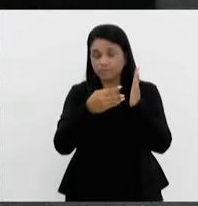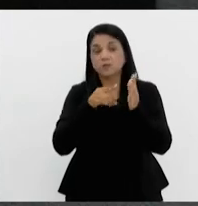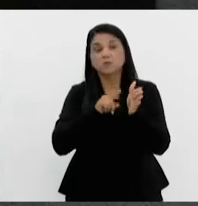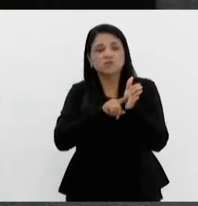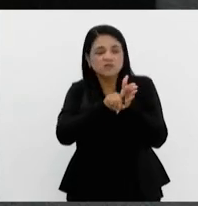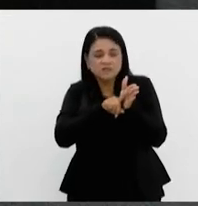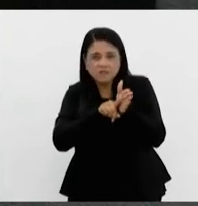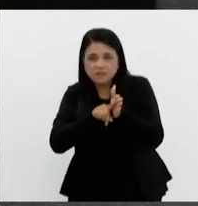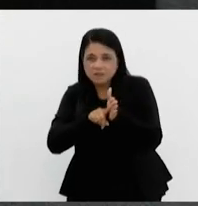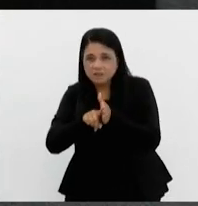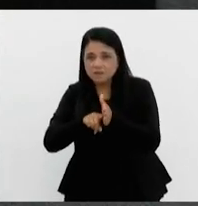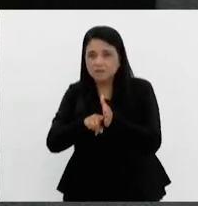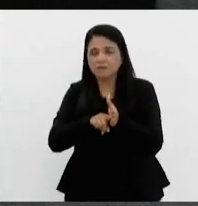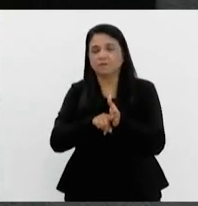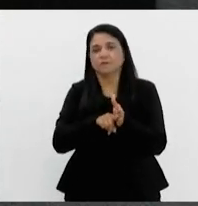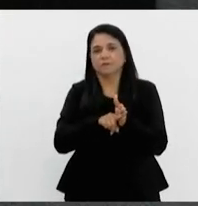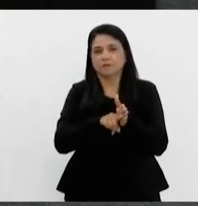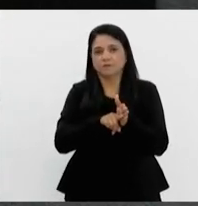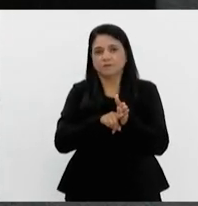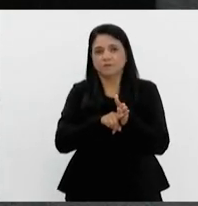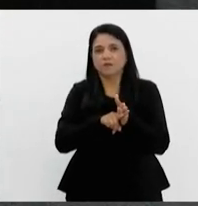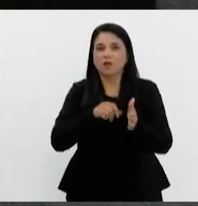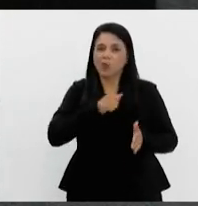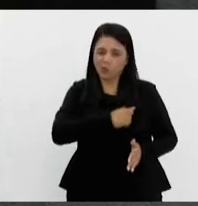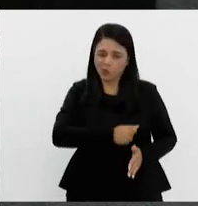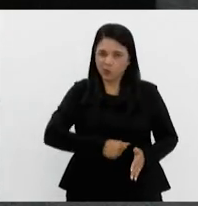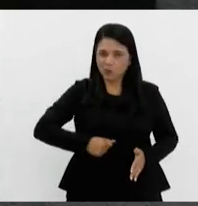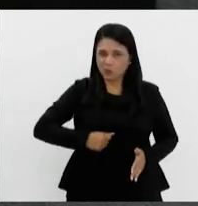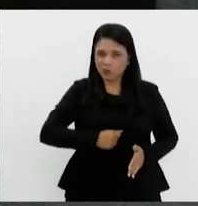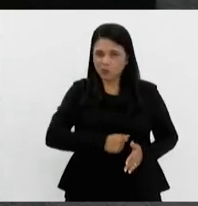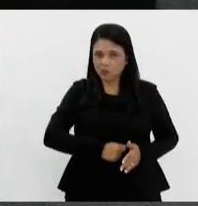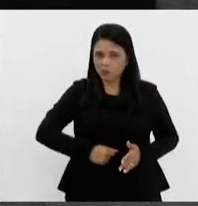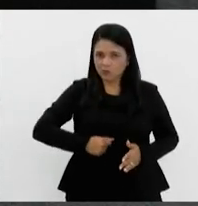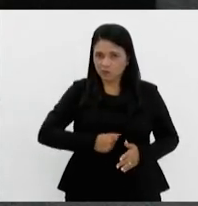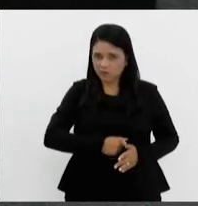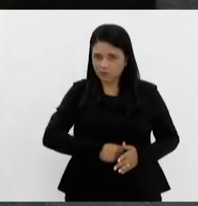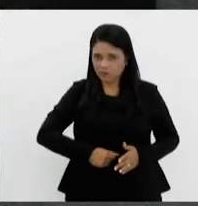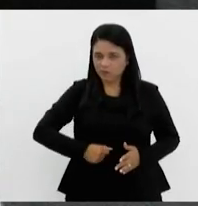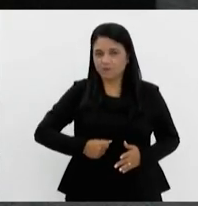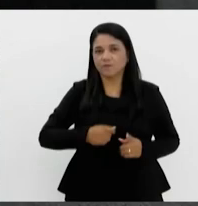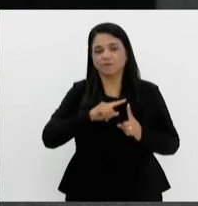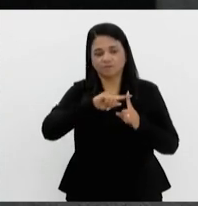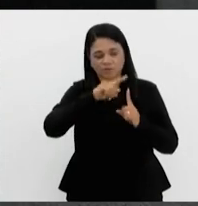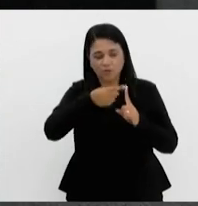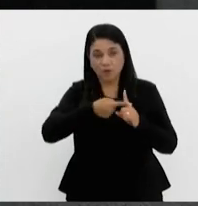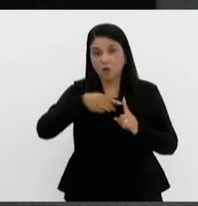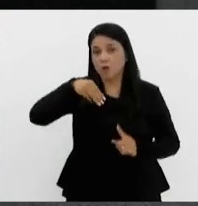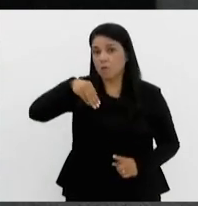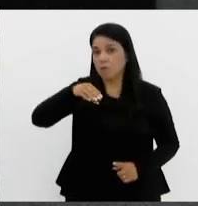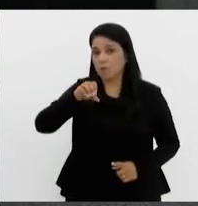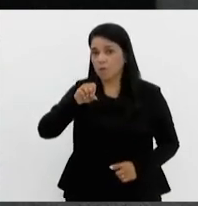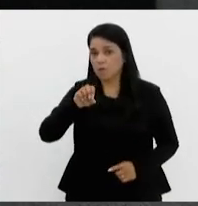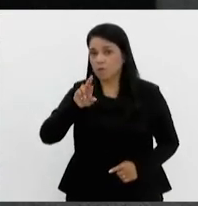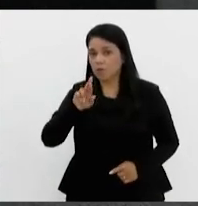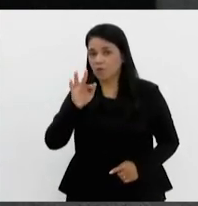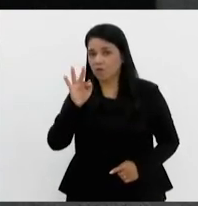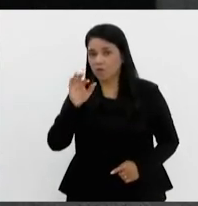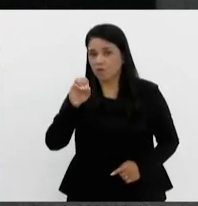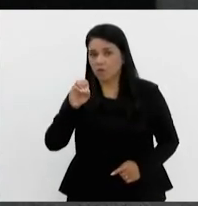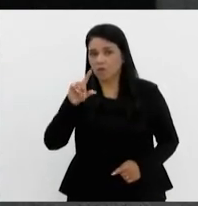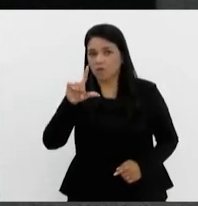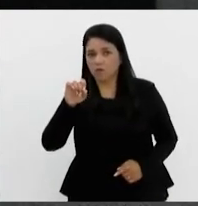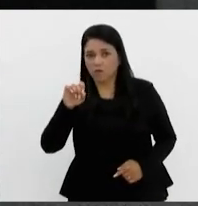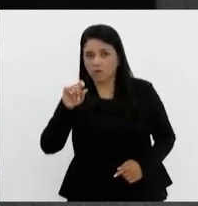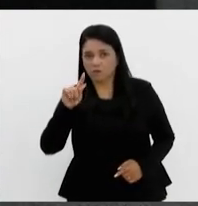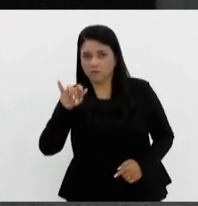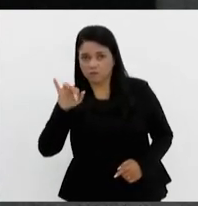pré-natal exatamente a ultrassonografia morfológica. Isso é de extrema relevância